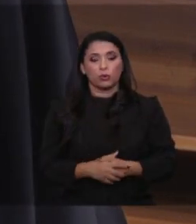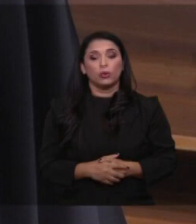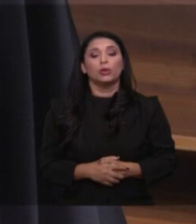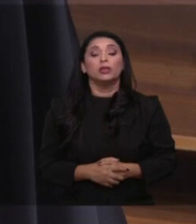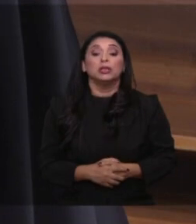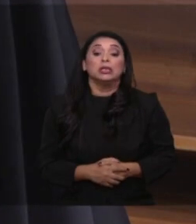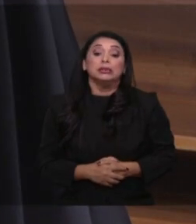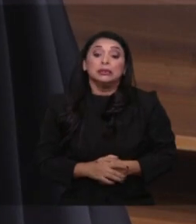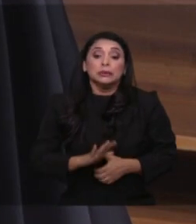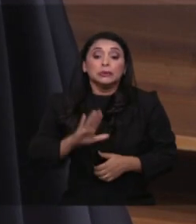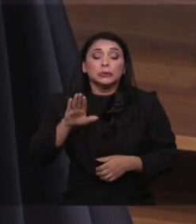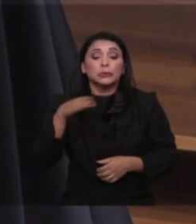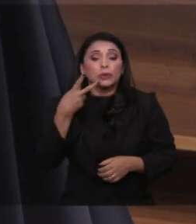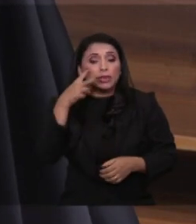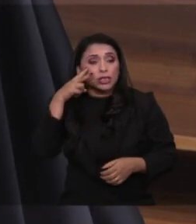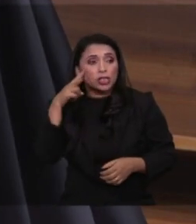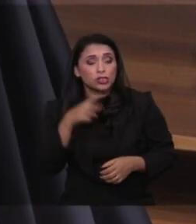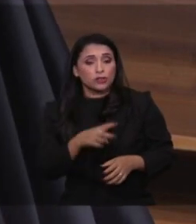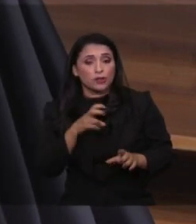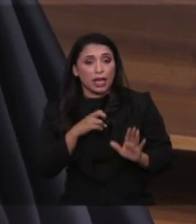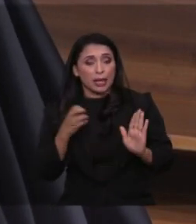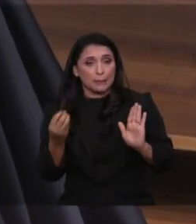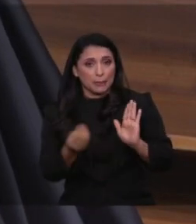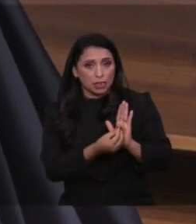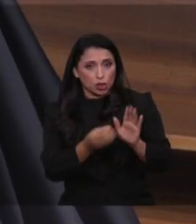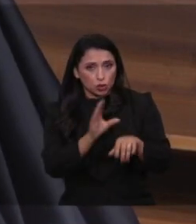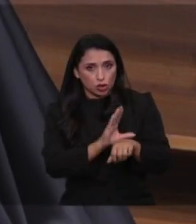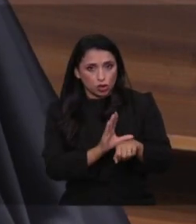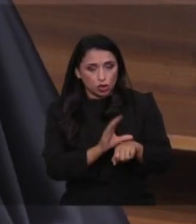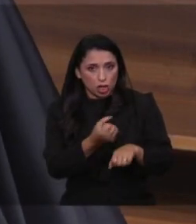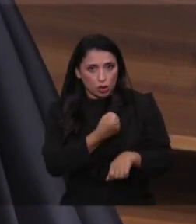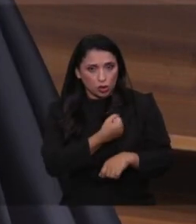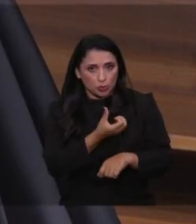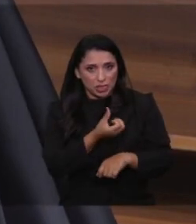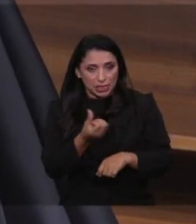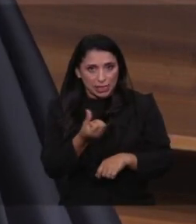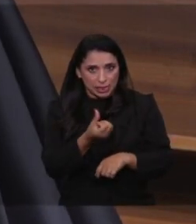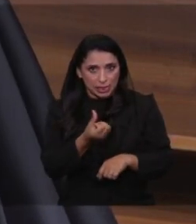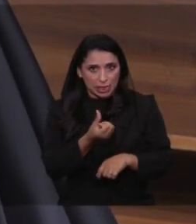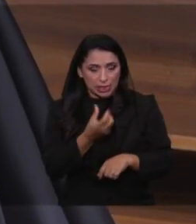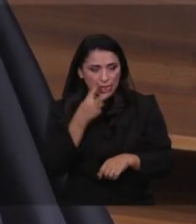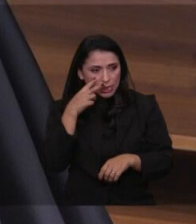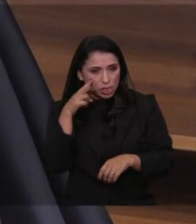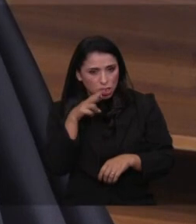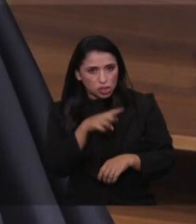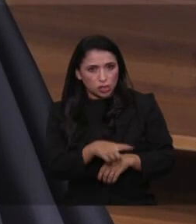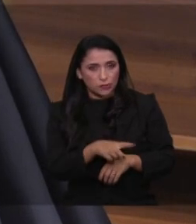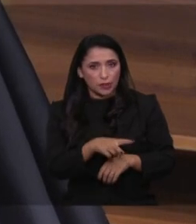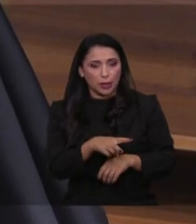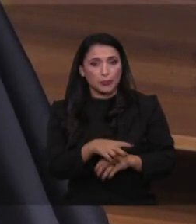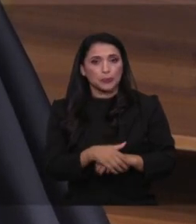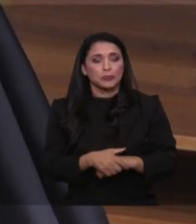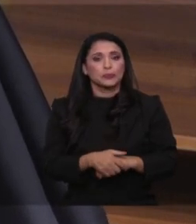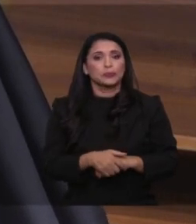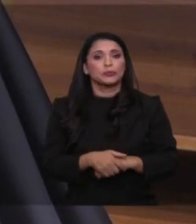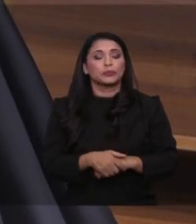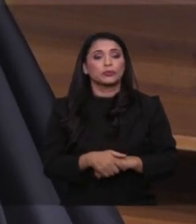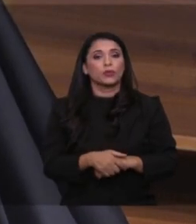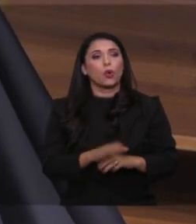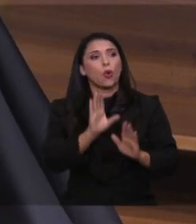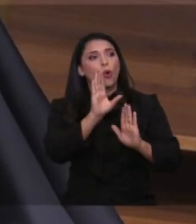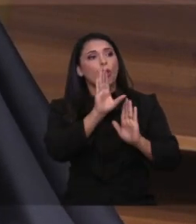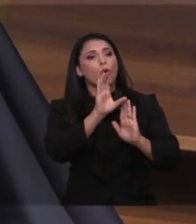Quando nós olhamos para a Emenda Constitucional 66 e olhamos o que diz o conceito e o conteúdo